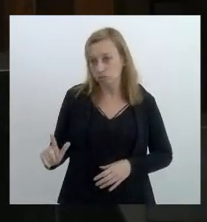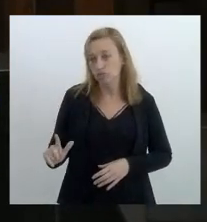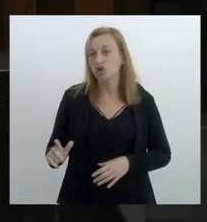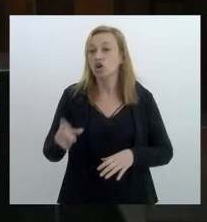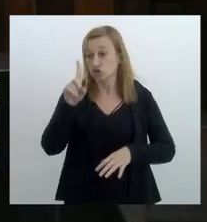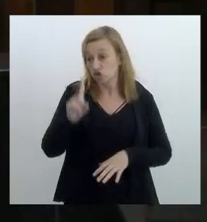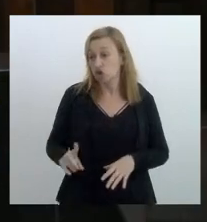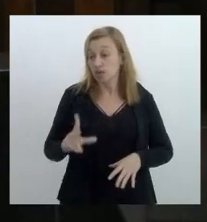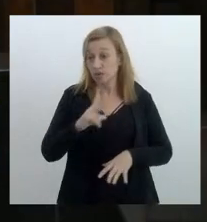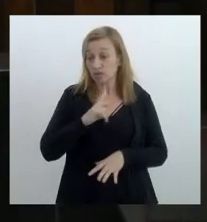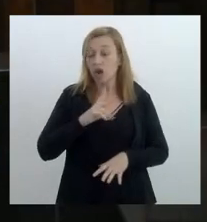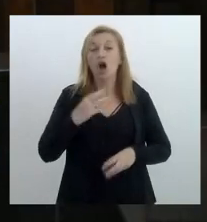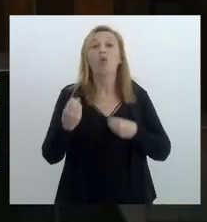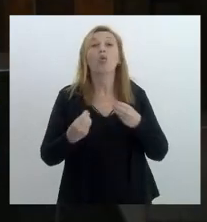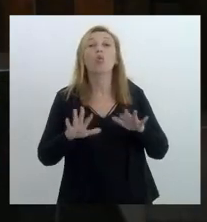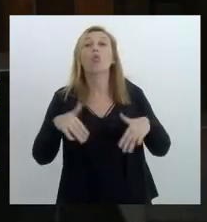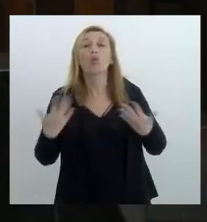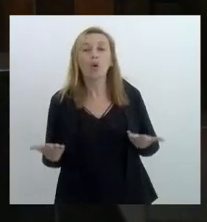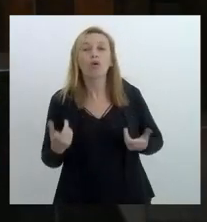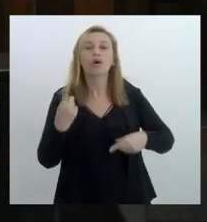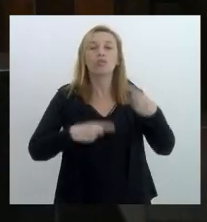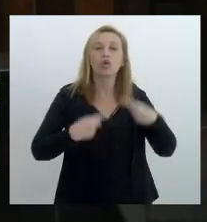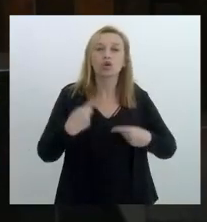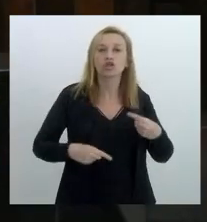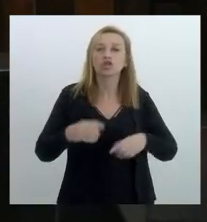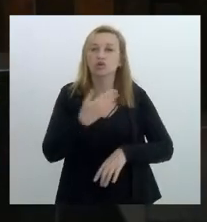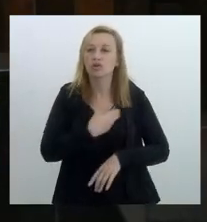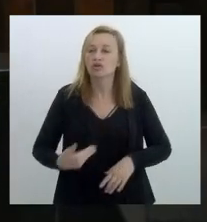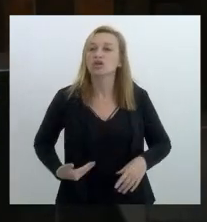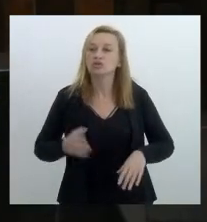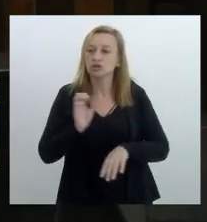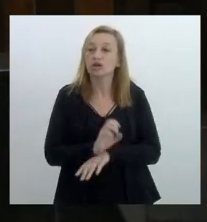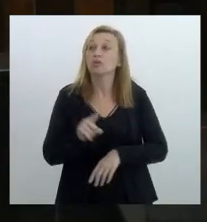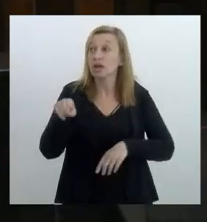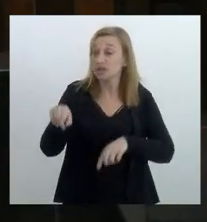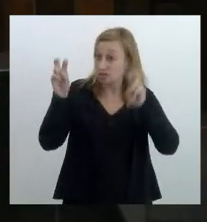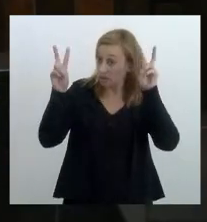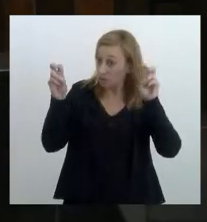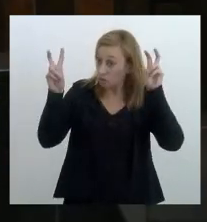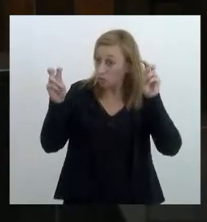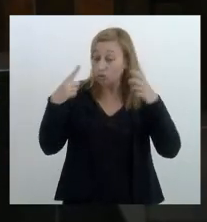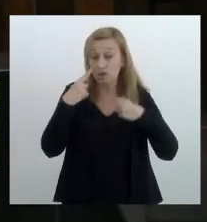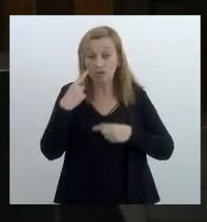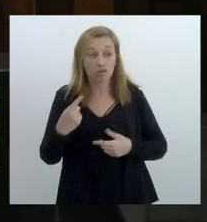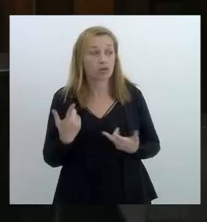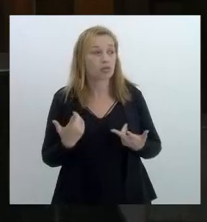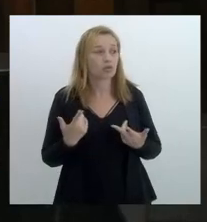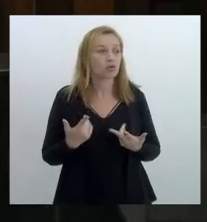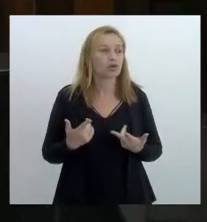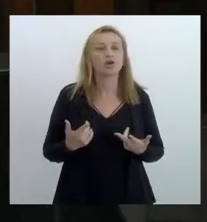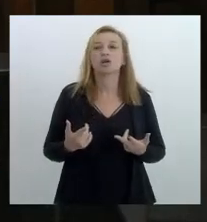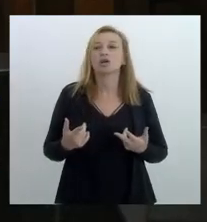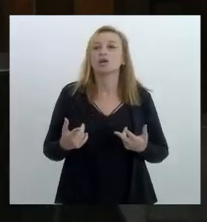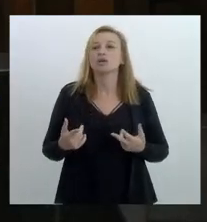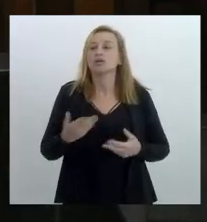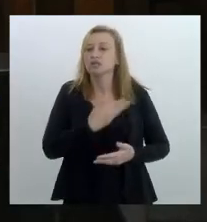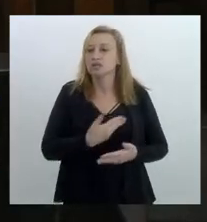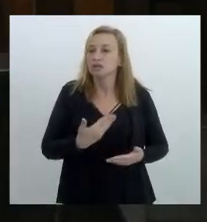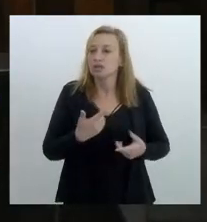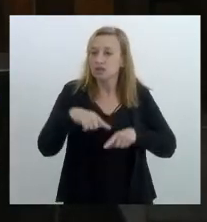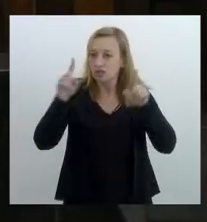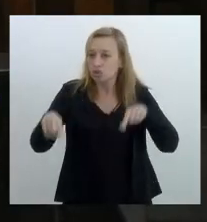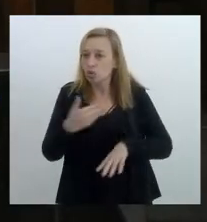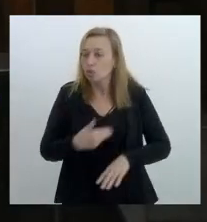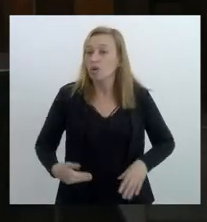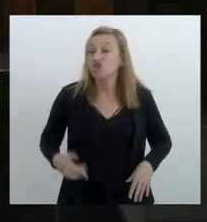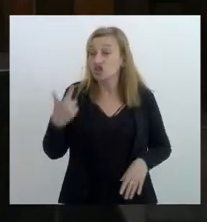Direito Privado. Qual é a política do governo do Estado para essas situações que dizem respeito aos servidores. A gente tem